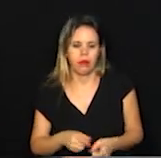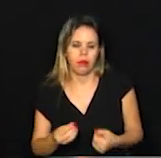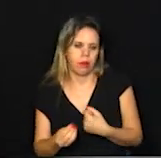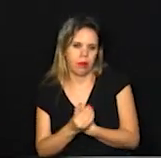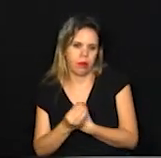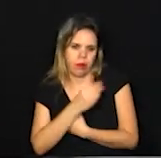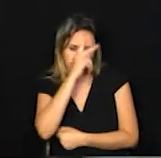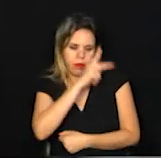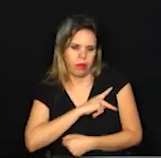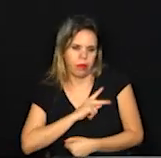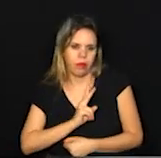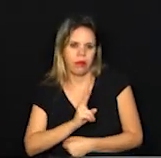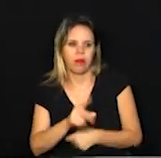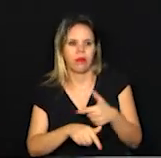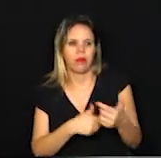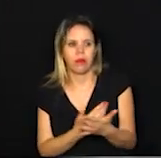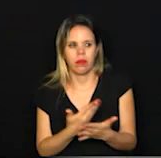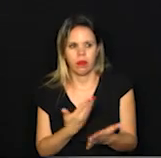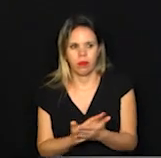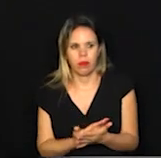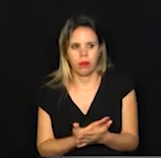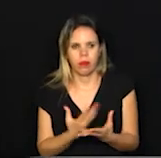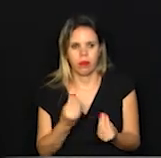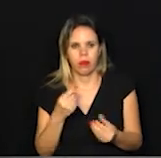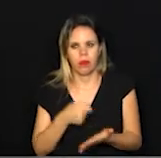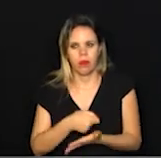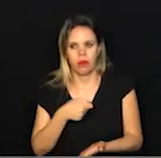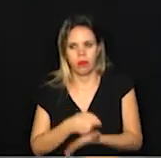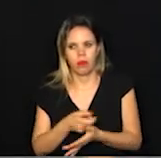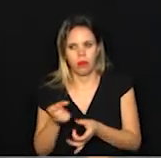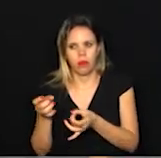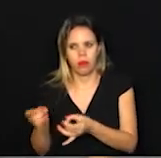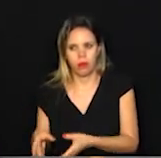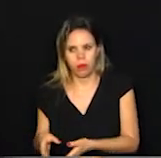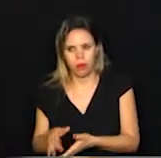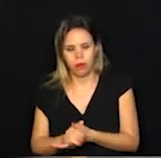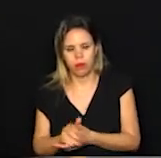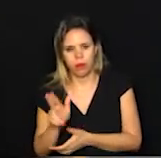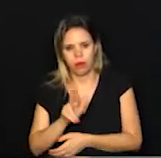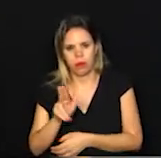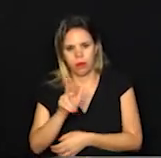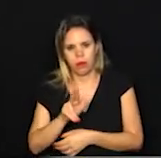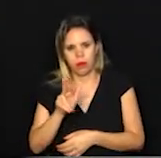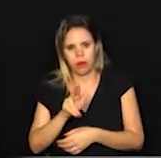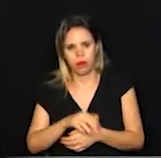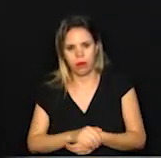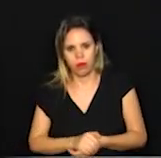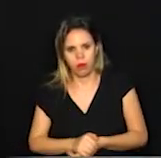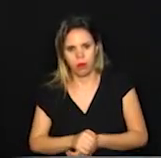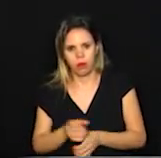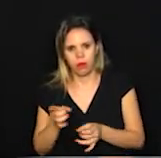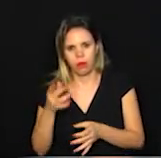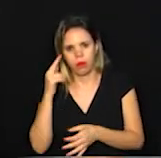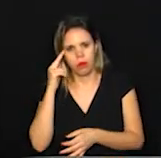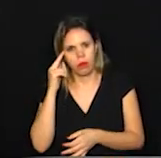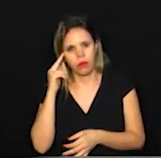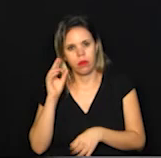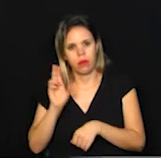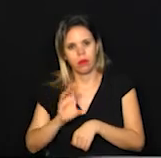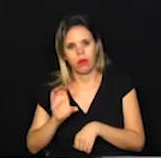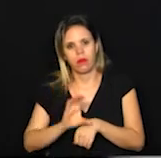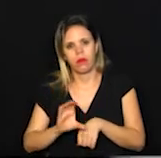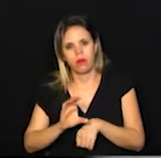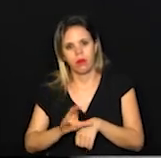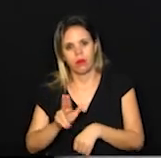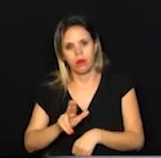bancar para continuar os seus estudos. Muitos são obrigados a abandonar a universidade, então abandonam o sonho de cursar a